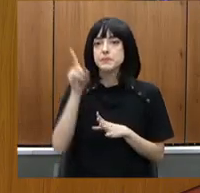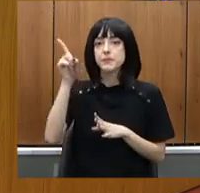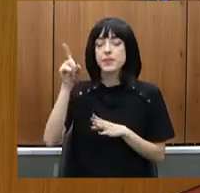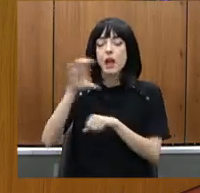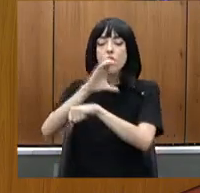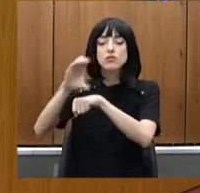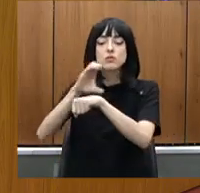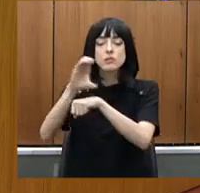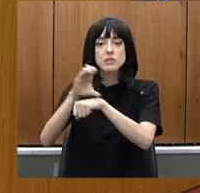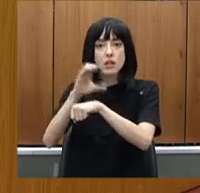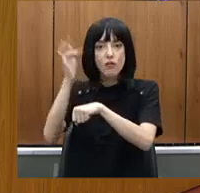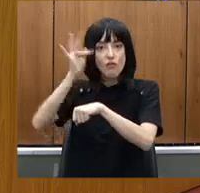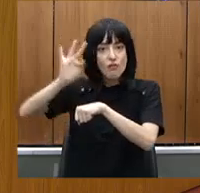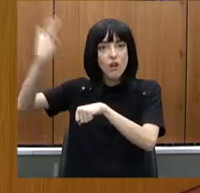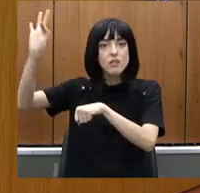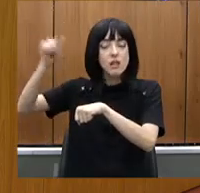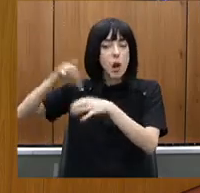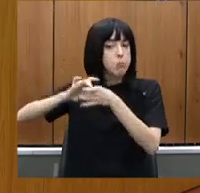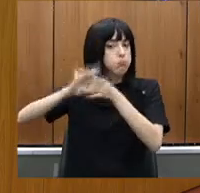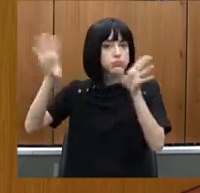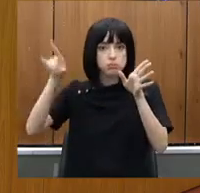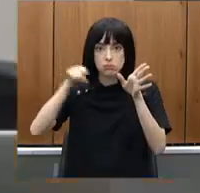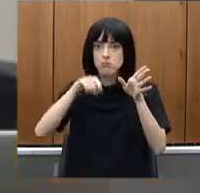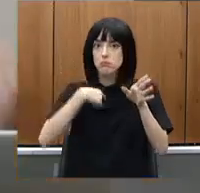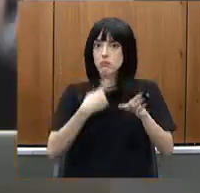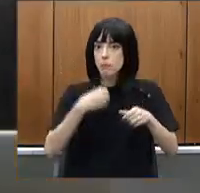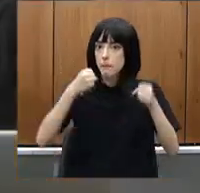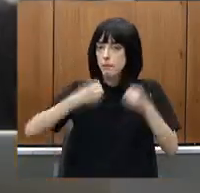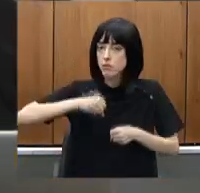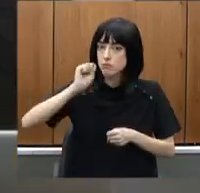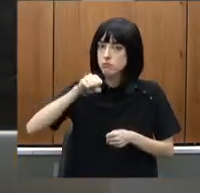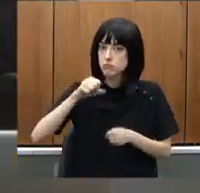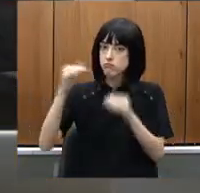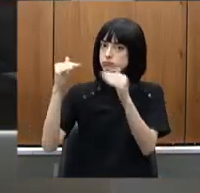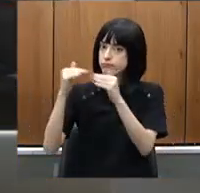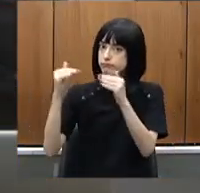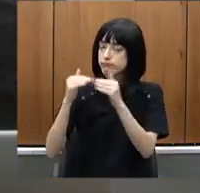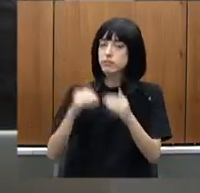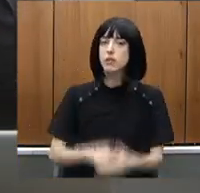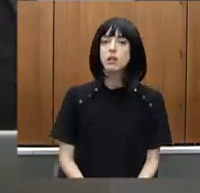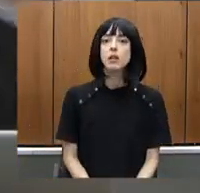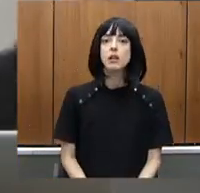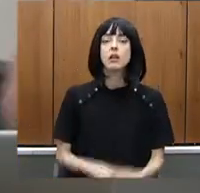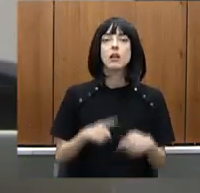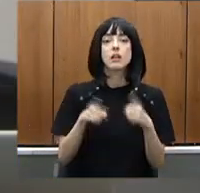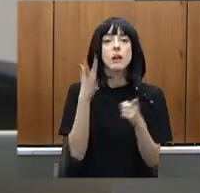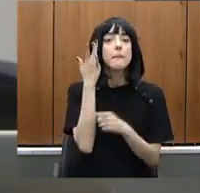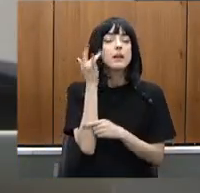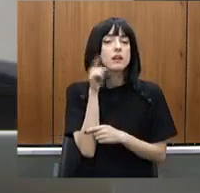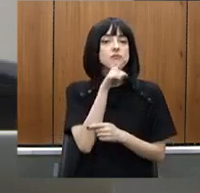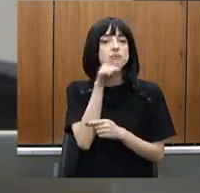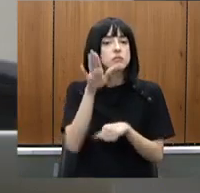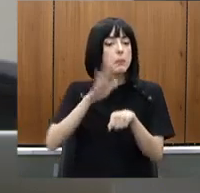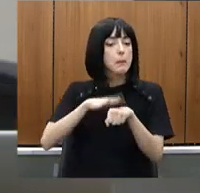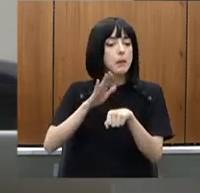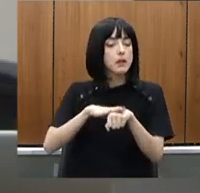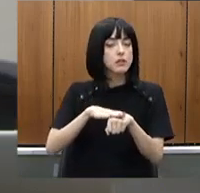e segunda medida que faz a prorrogação amanhã o seu mês poderá lançar mão né